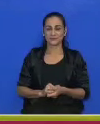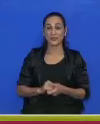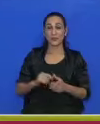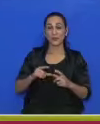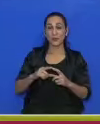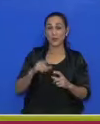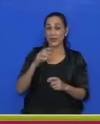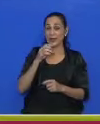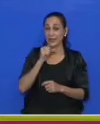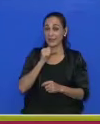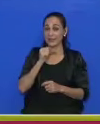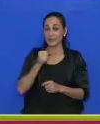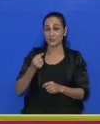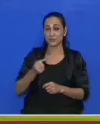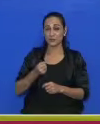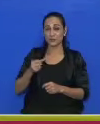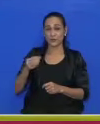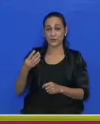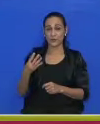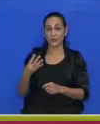Bola laranja, número